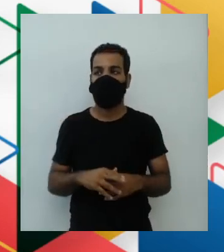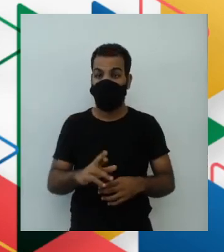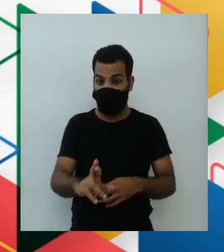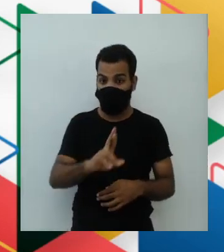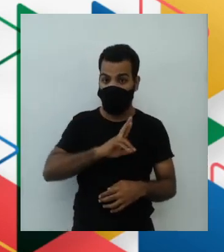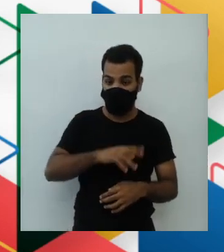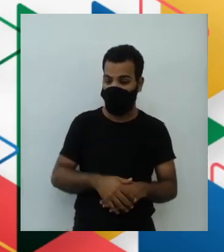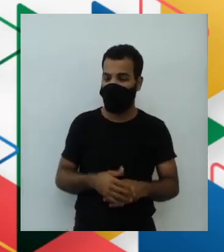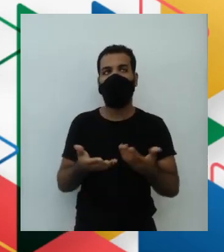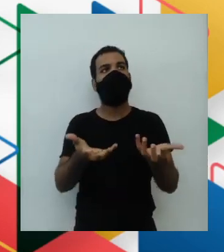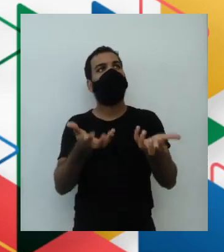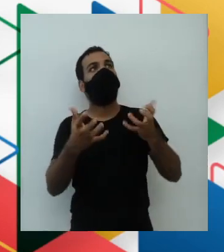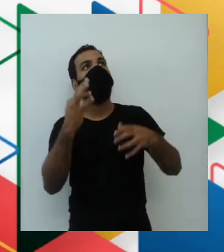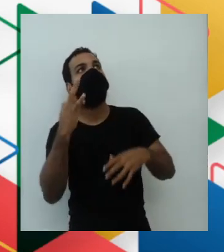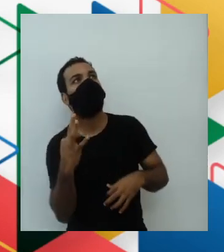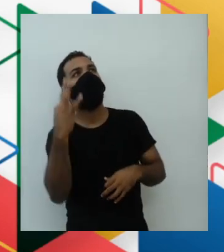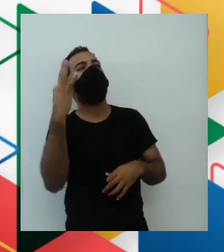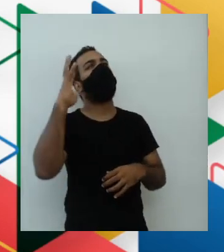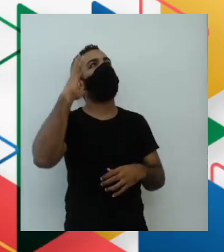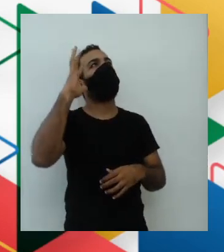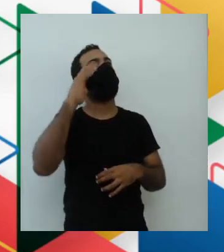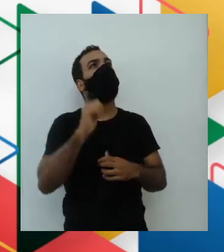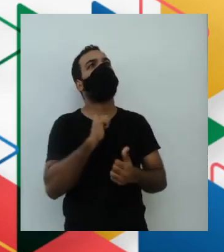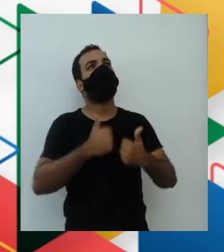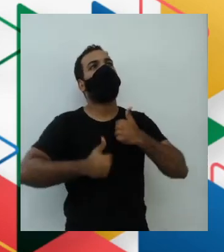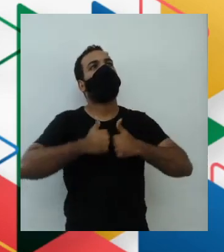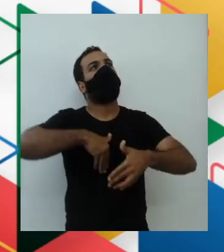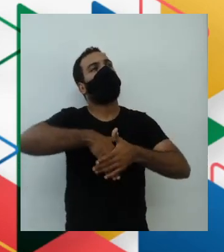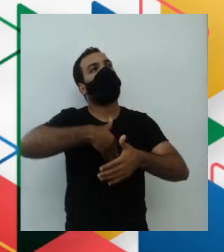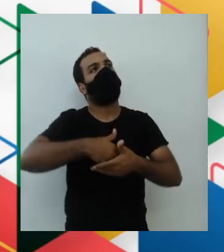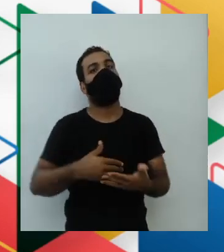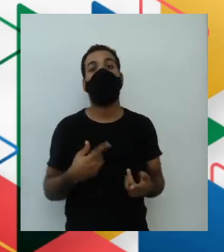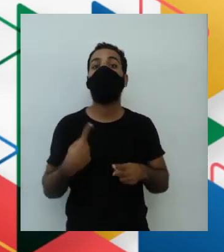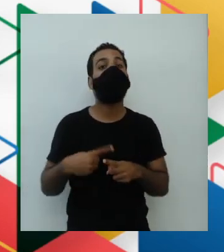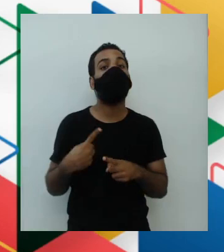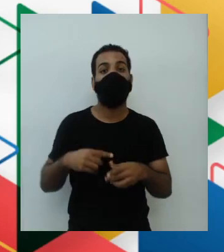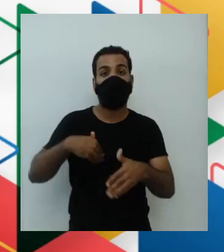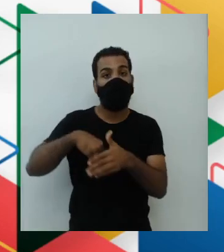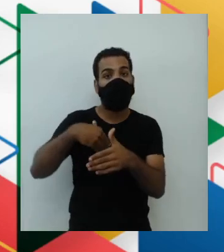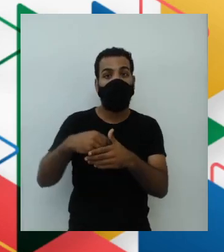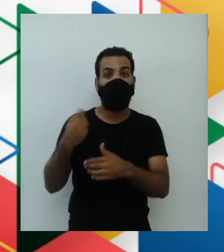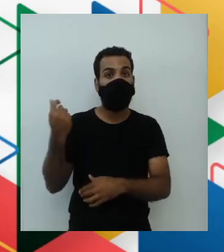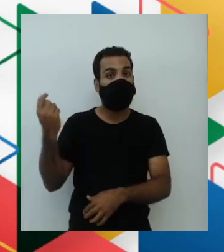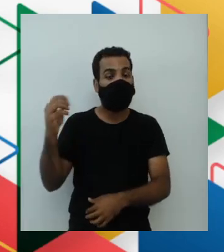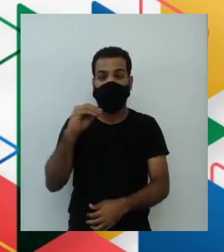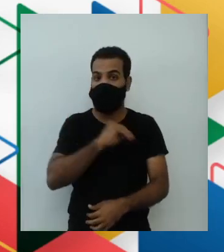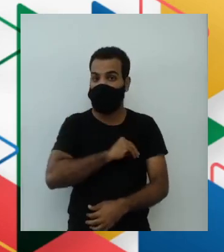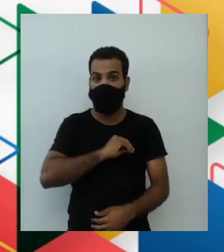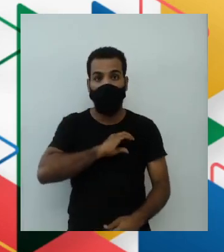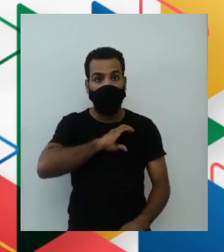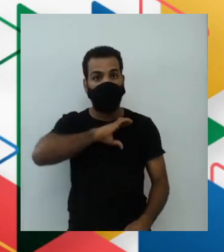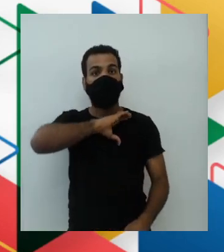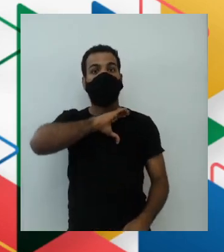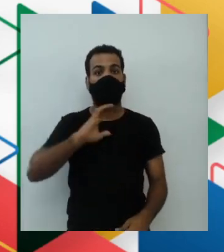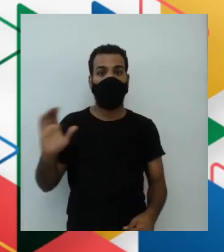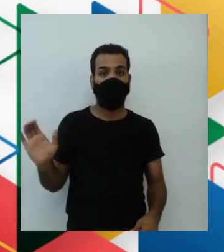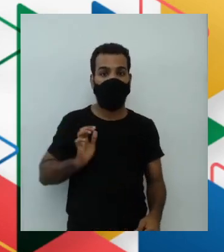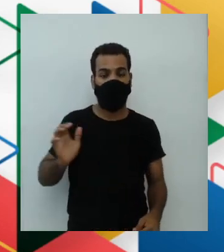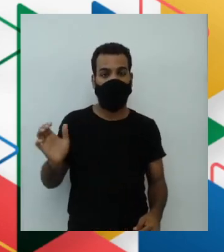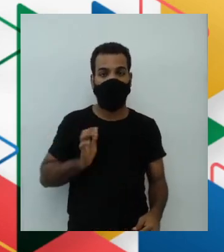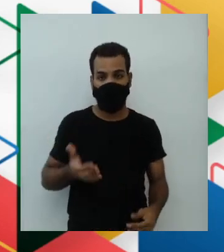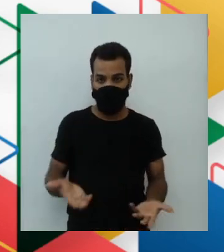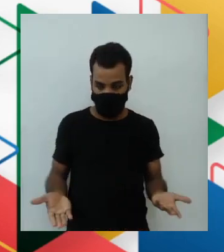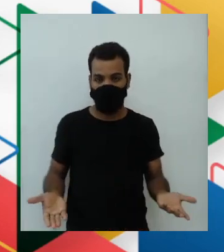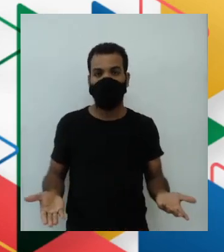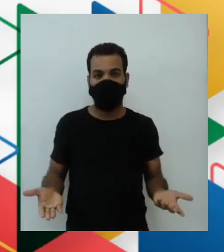pessoal? Jogador de futebol. Por quê? Jogador de futebol está em alta. E por que o jogador de futebol está em alta?